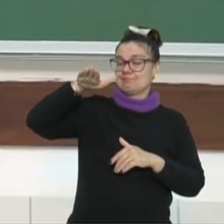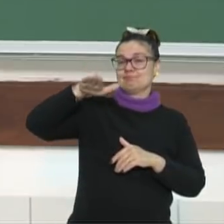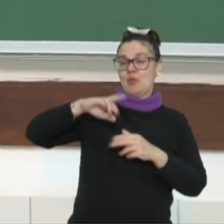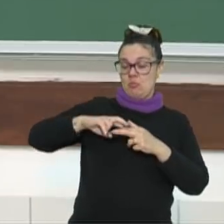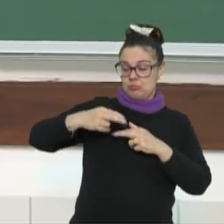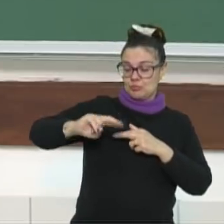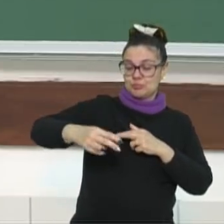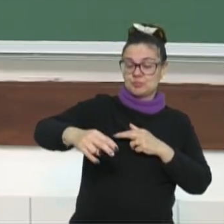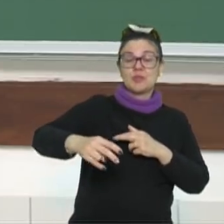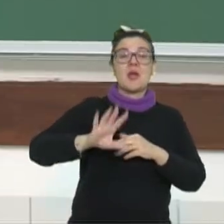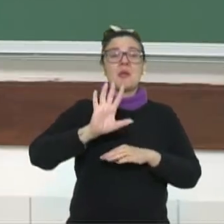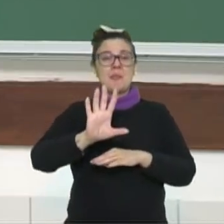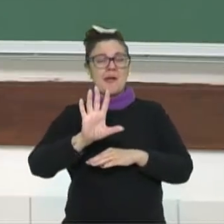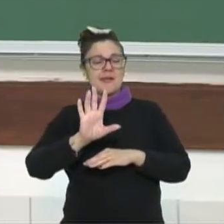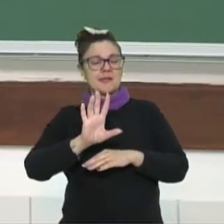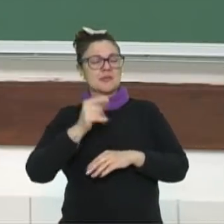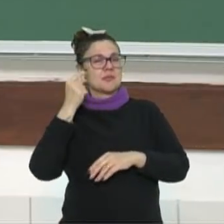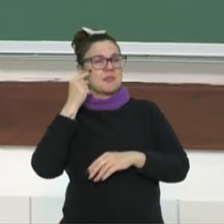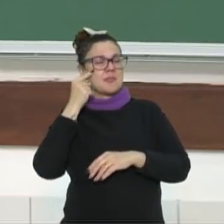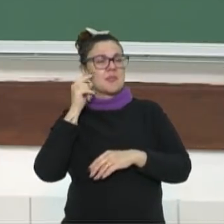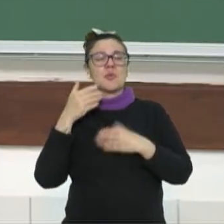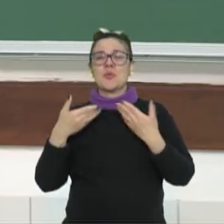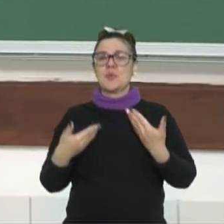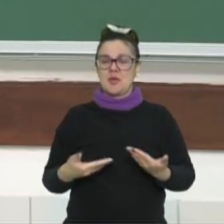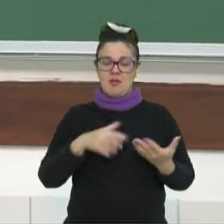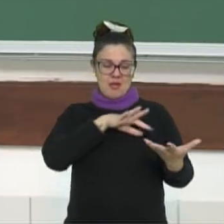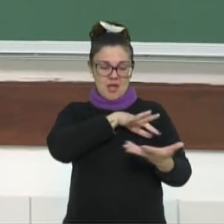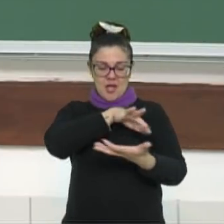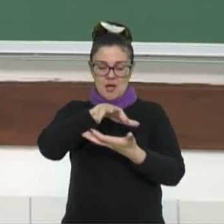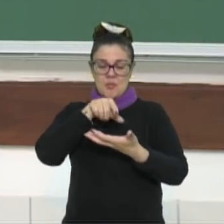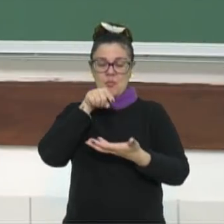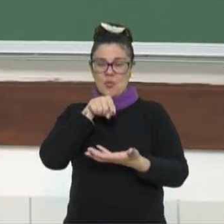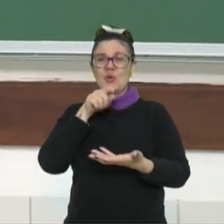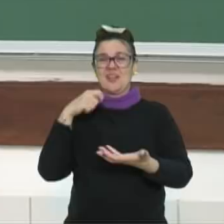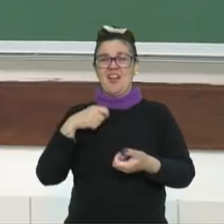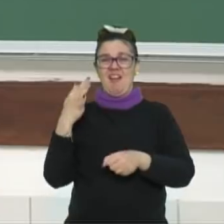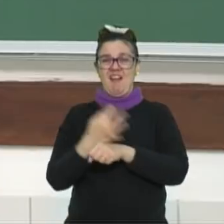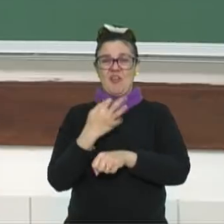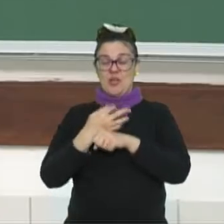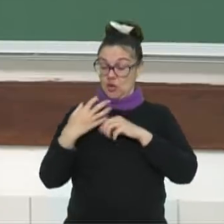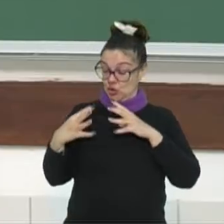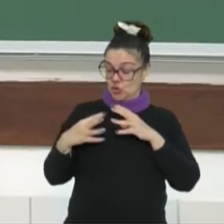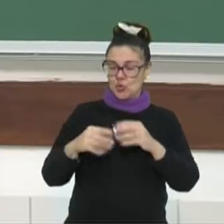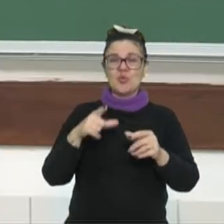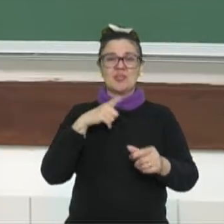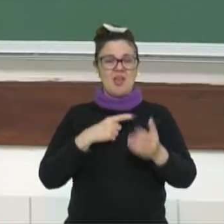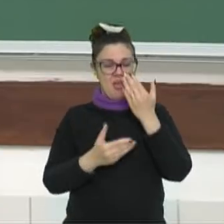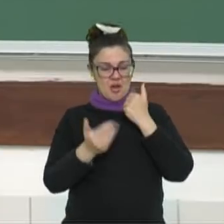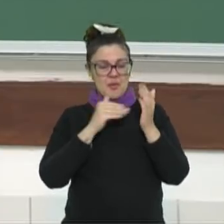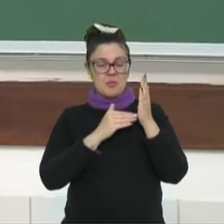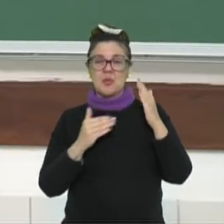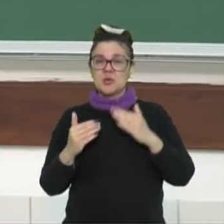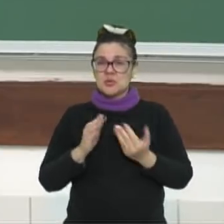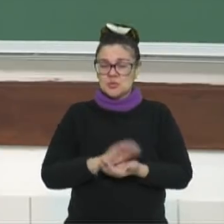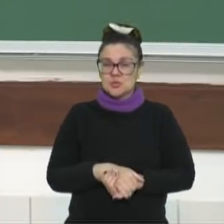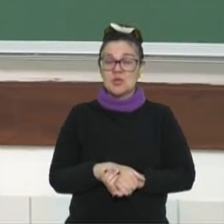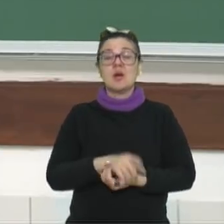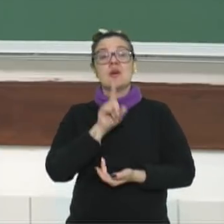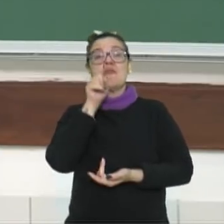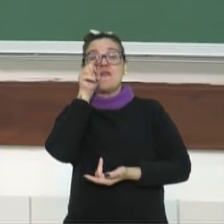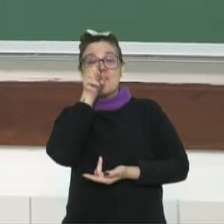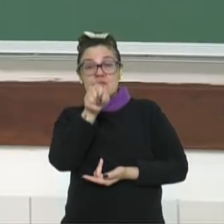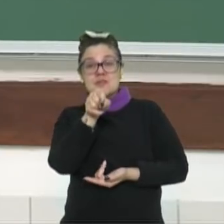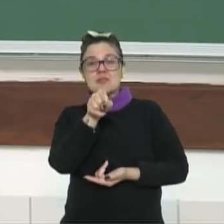ser aplicado. Mas vamos parar para pensar um pouquinho. Será que o nosso mundo comporta todas as pessoas? Será que tem recurso suficiente para todo mundo? E mais específico,